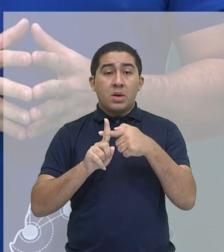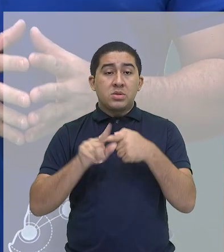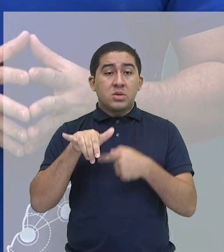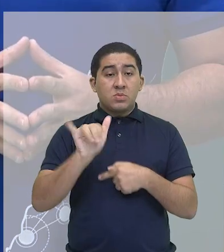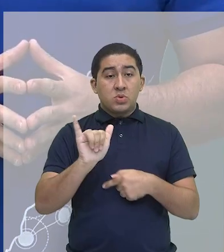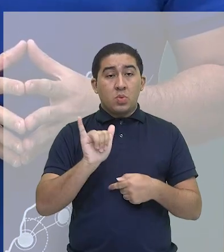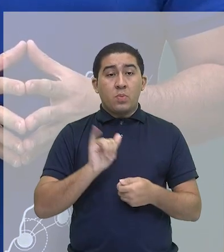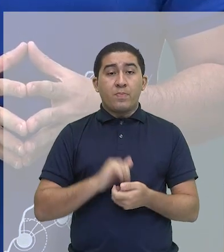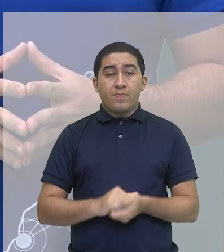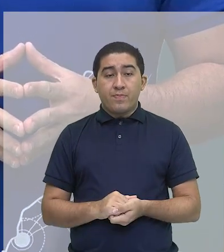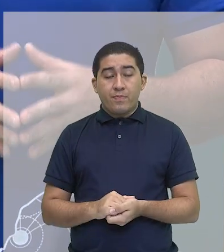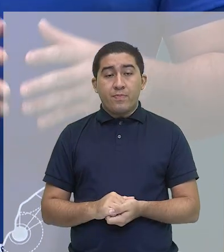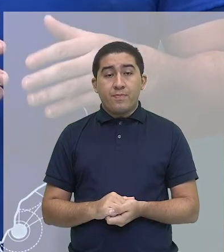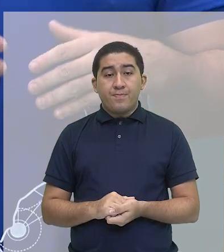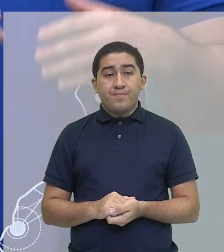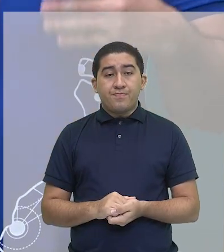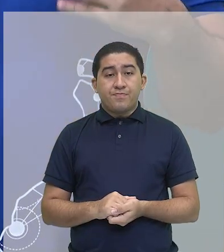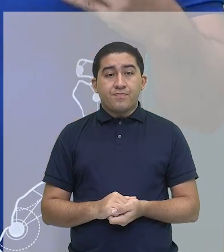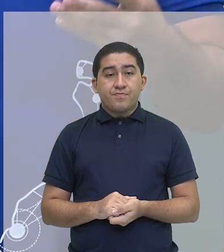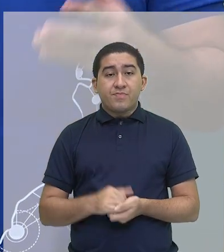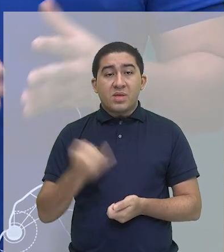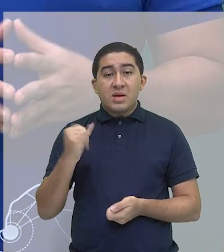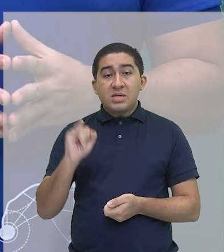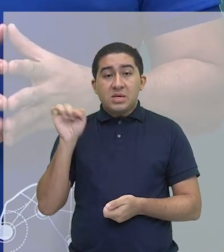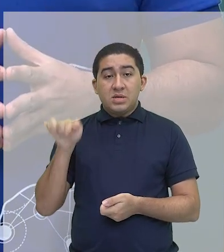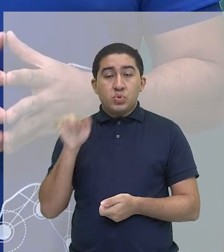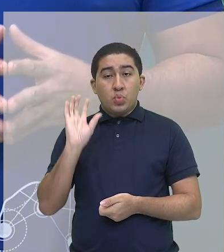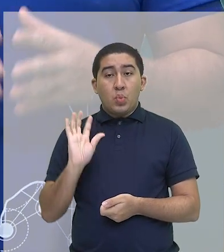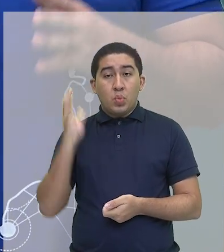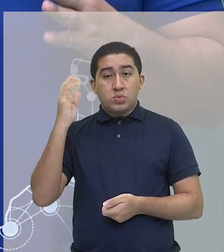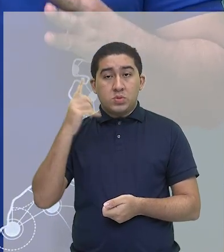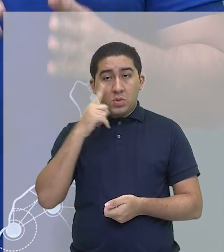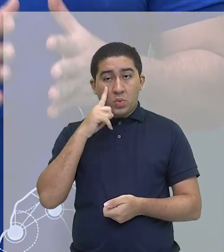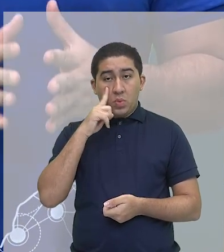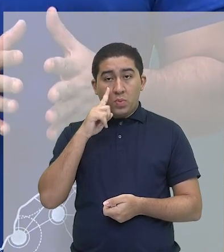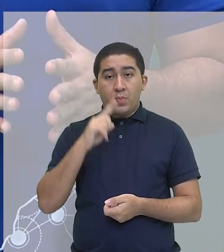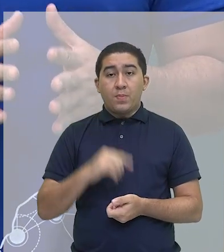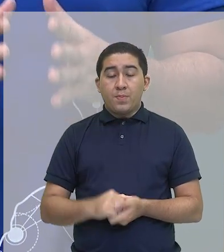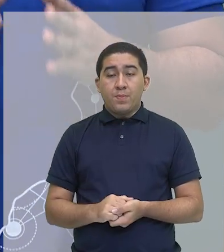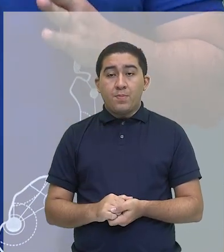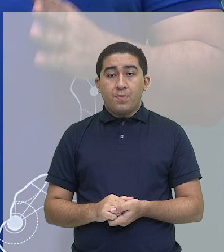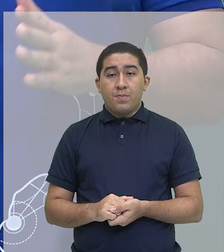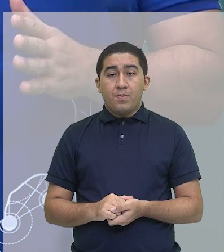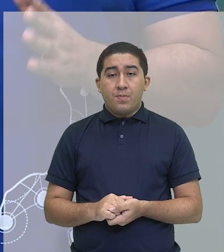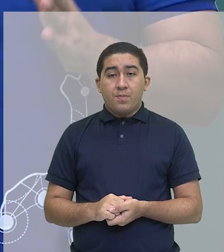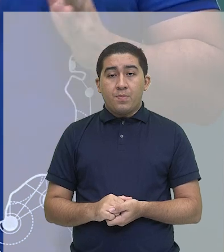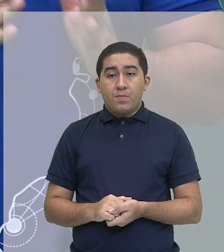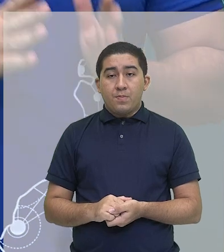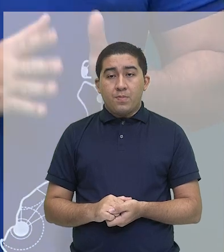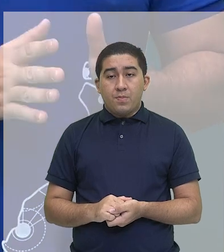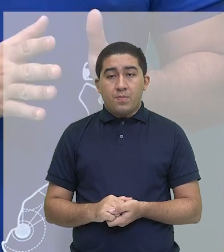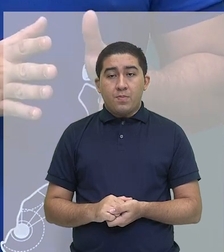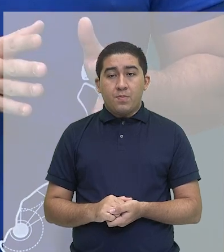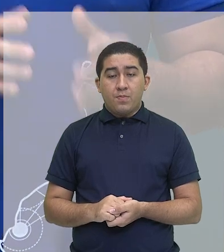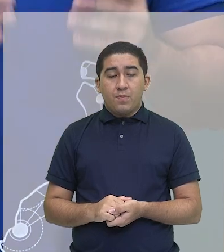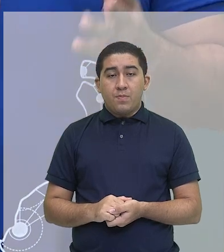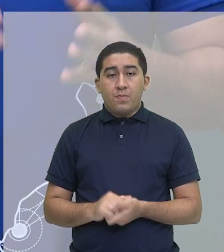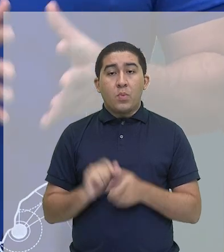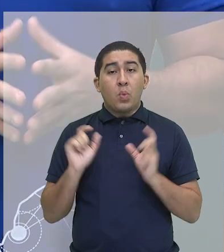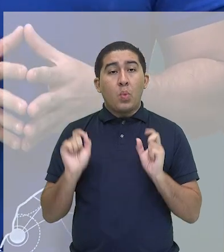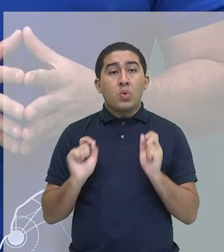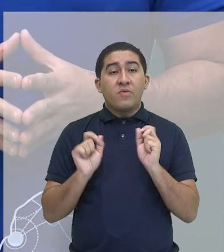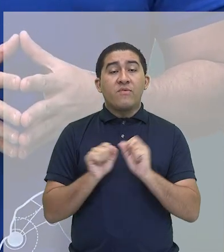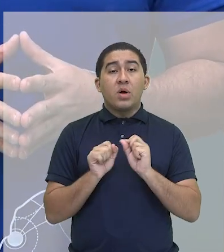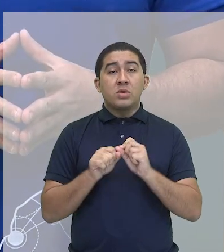mais Y. Então, se o adjetivo terminar em consoante mais o Y, o que eu